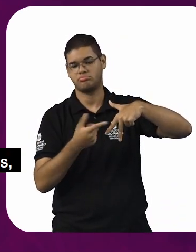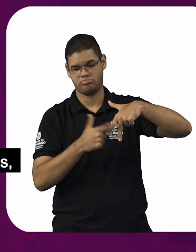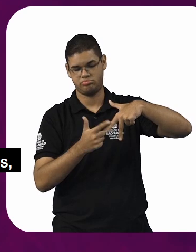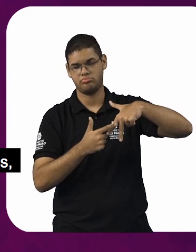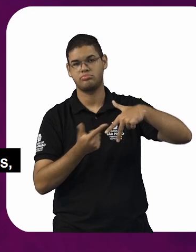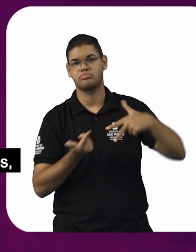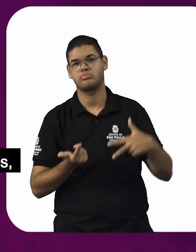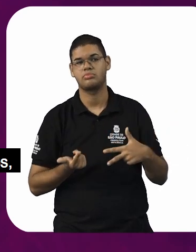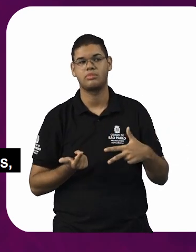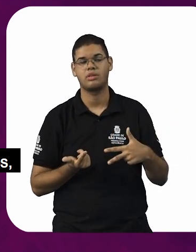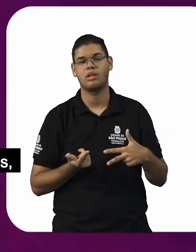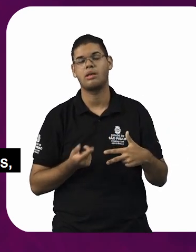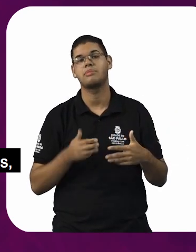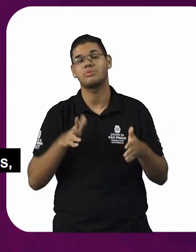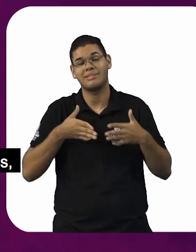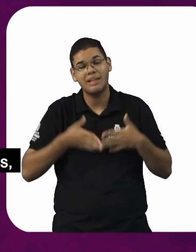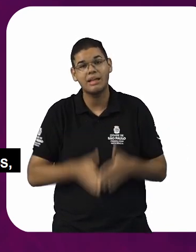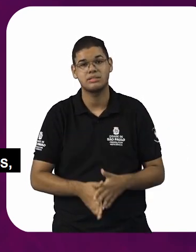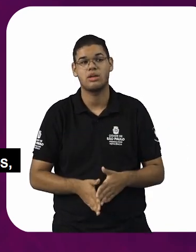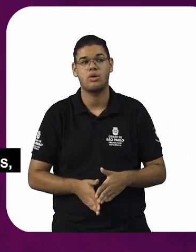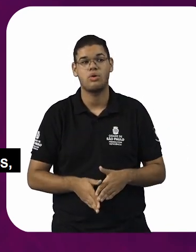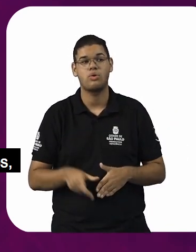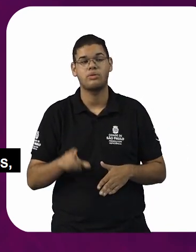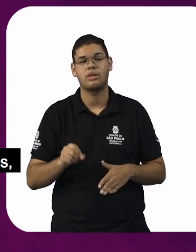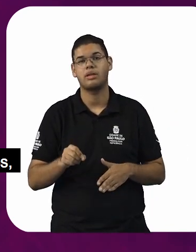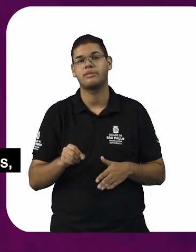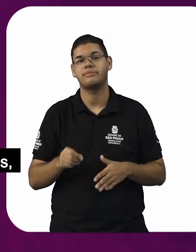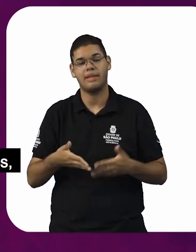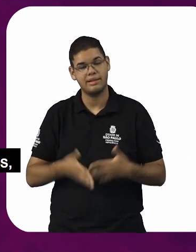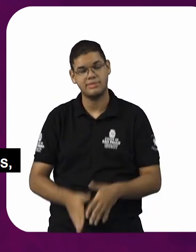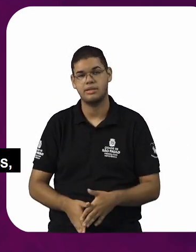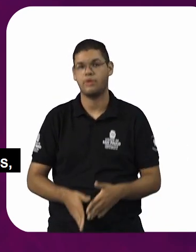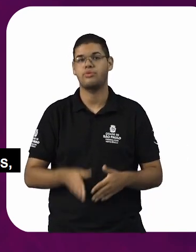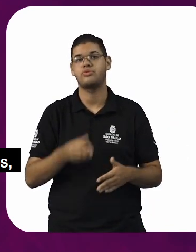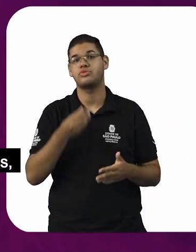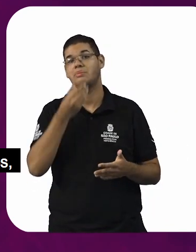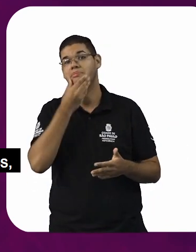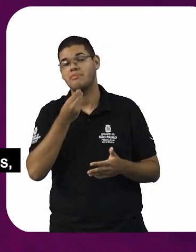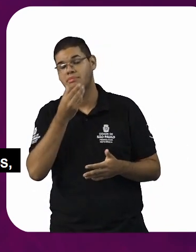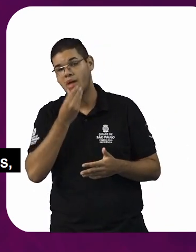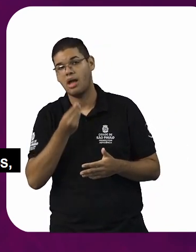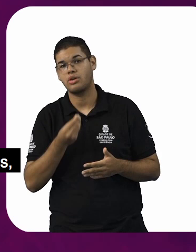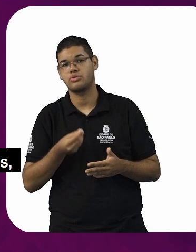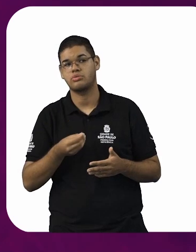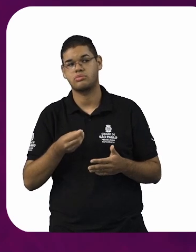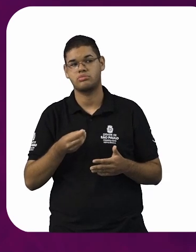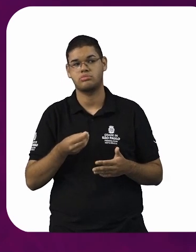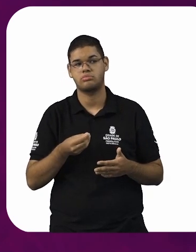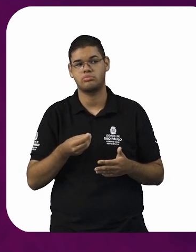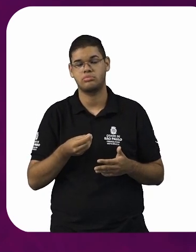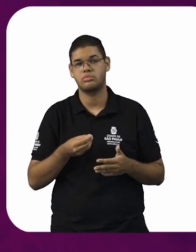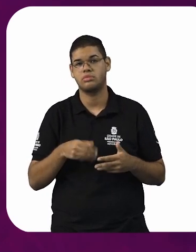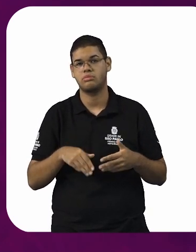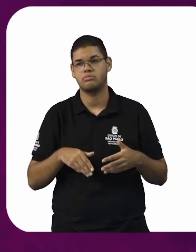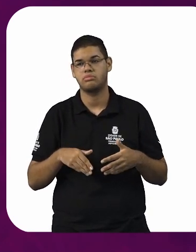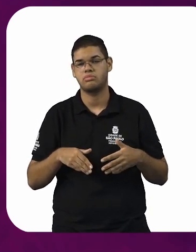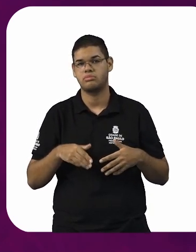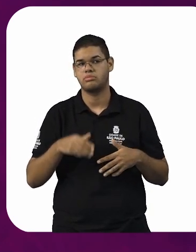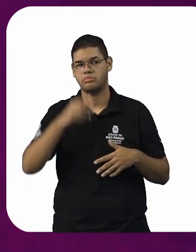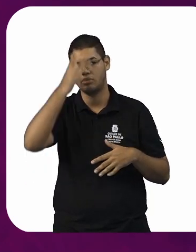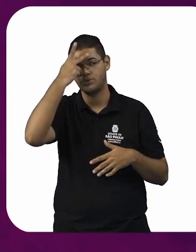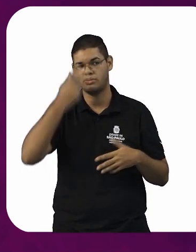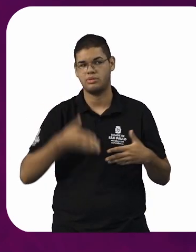com genitais de ambos os sexos, de macho e fêmea, então tem um genital ambíguo, ou mesmo que o genital não